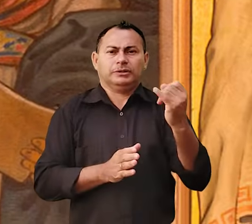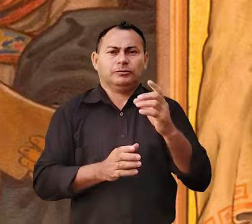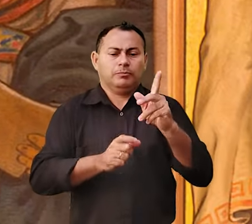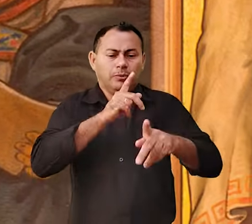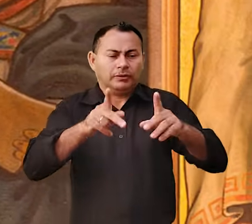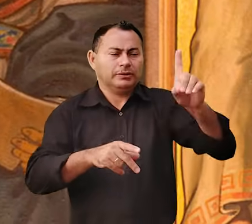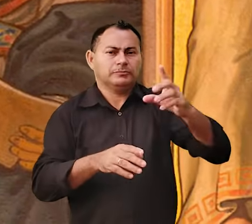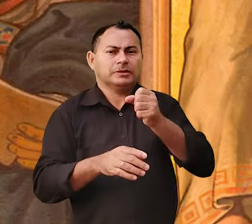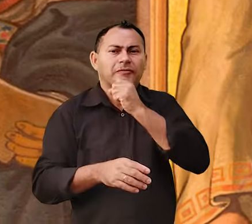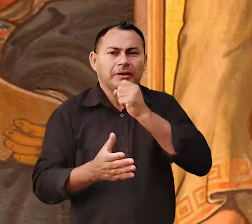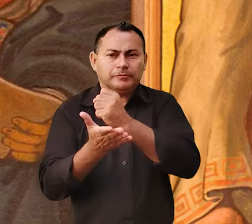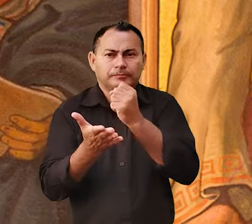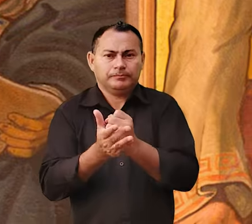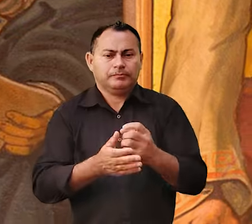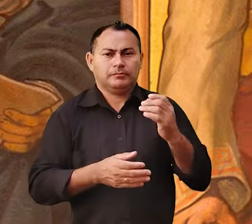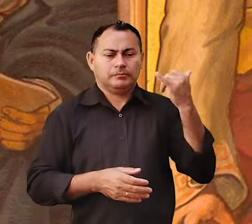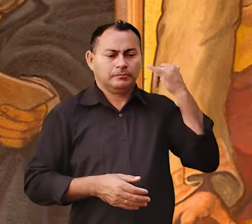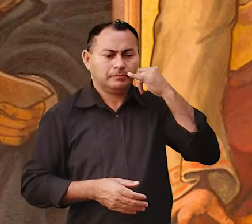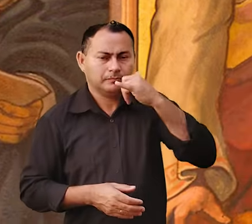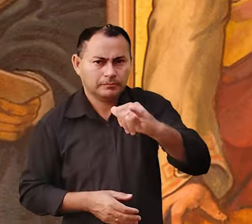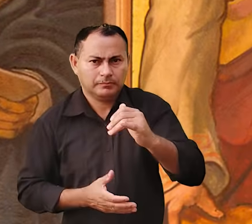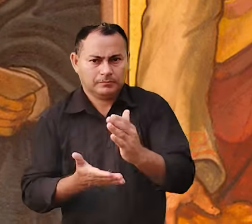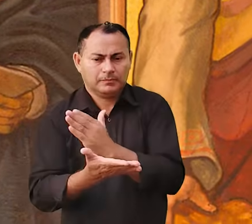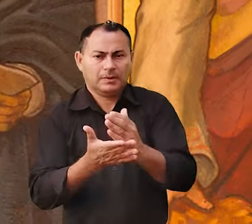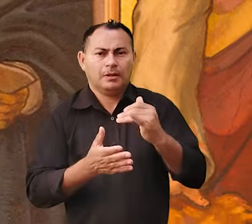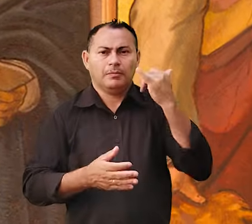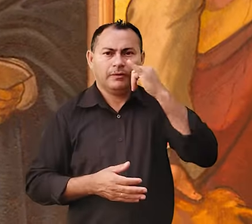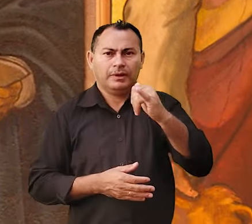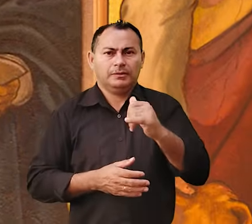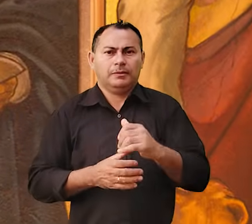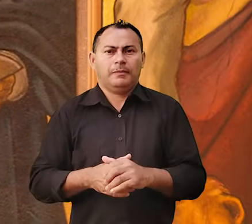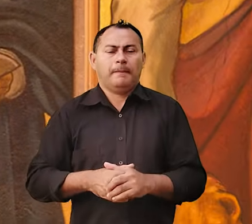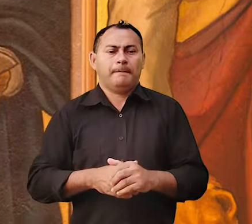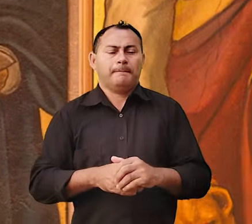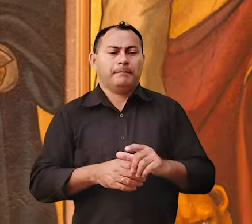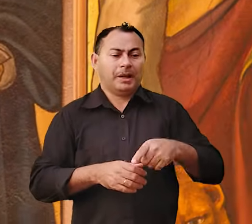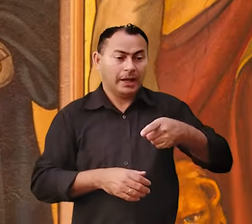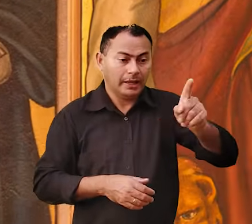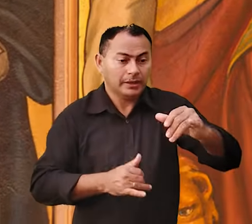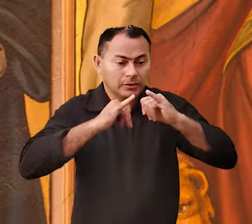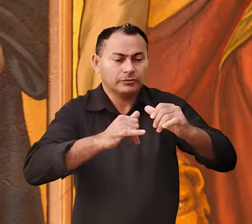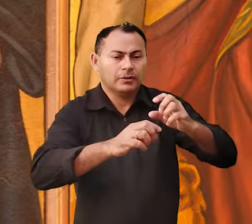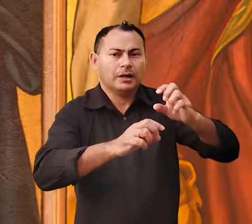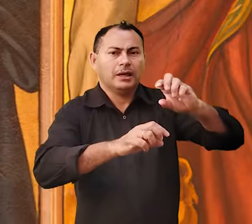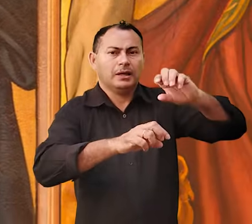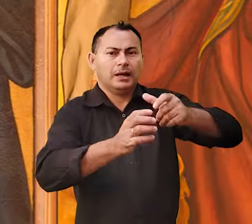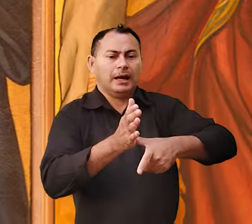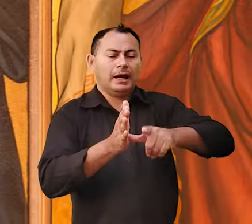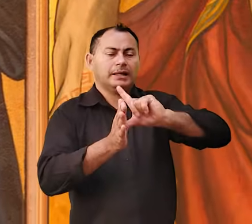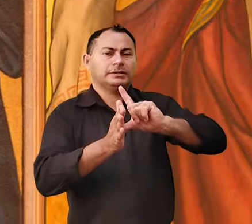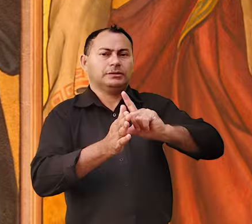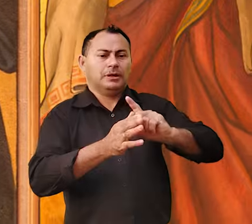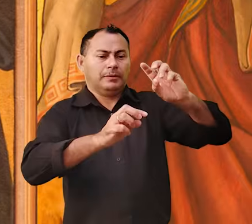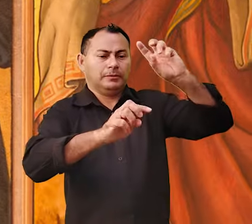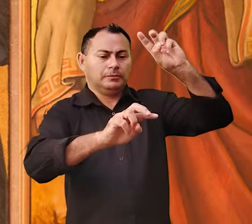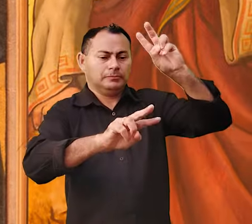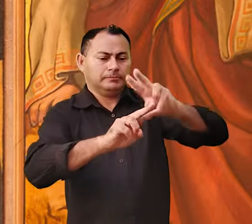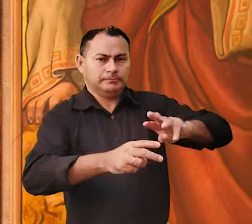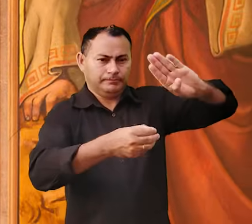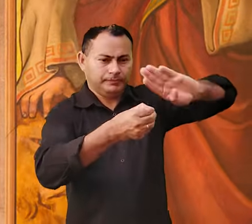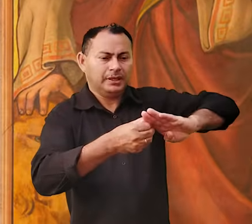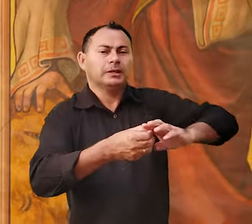Velho Testamento. Os profetas são classificados como profetas para exílio, no exílio e